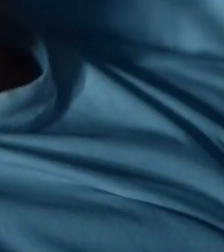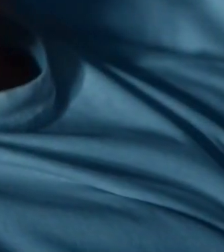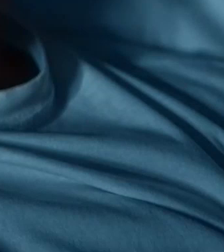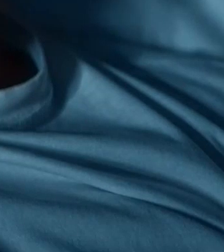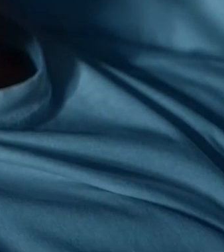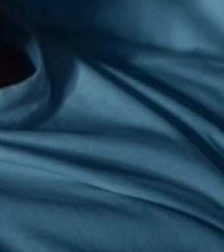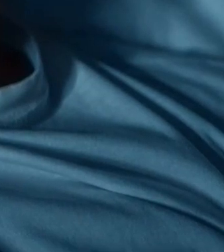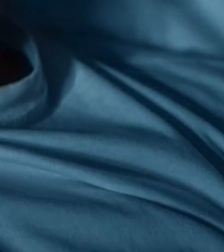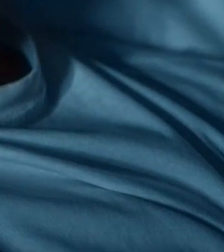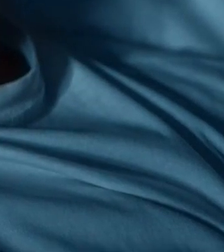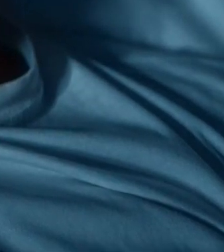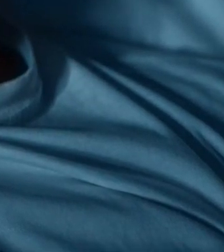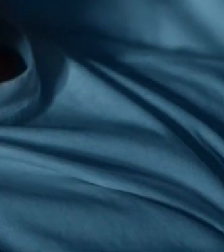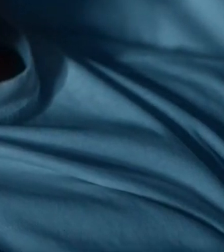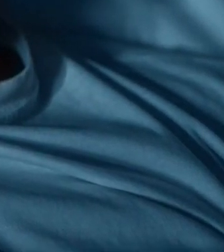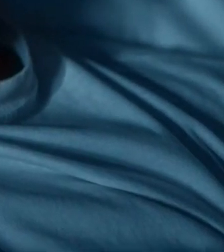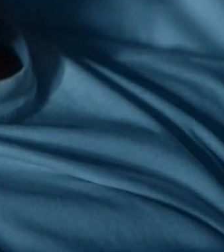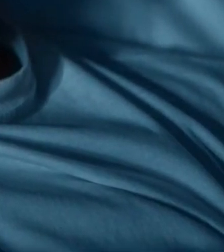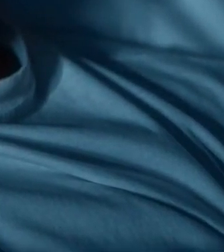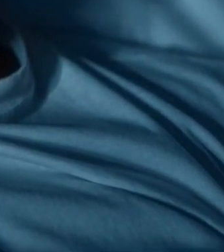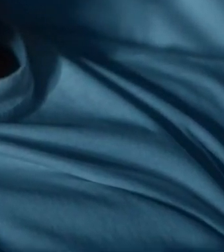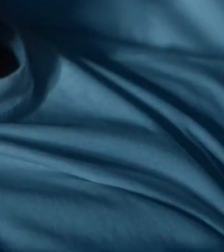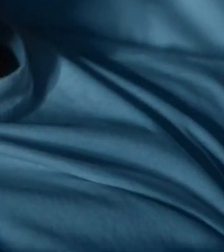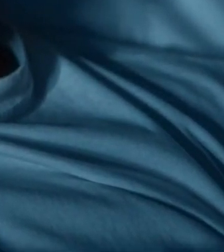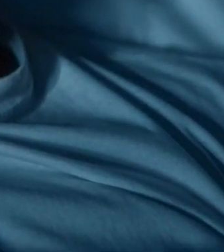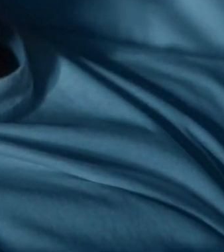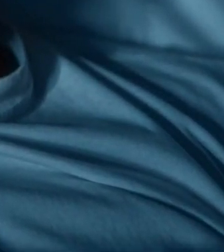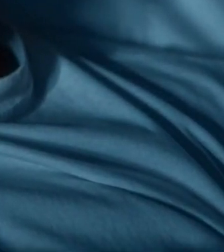Sleep. Dormir.